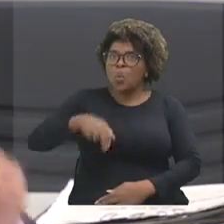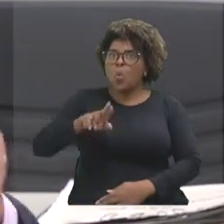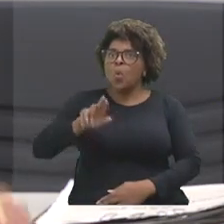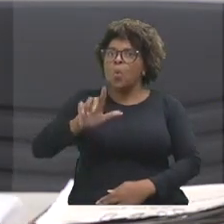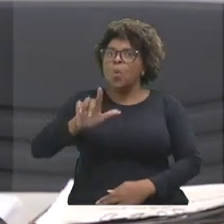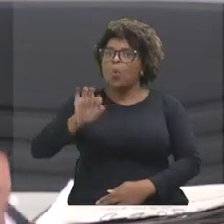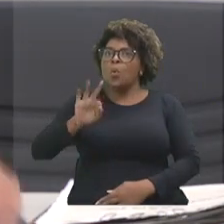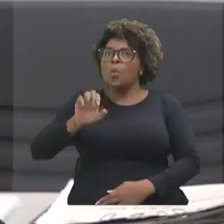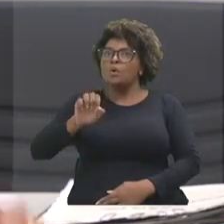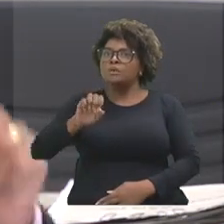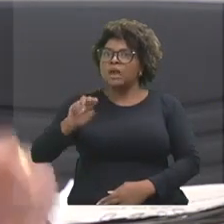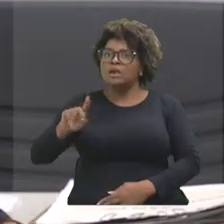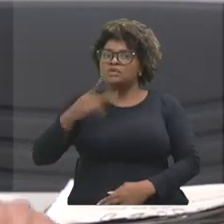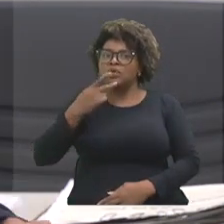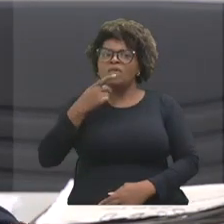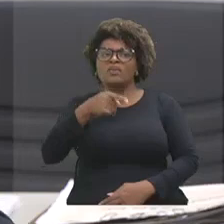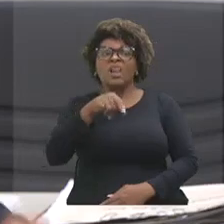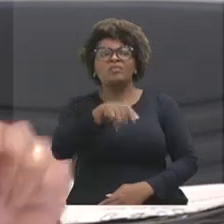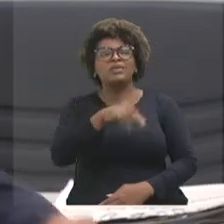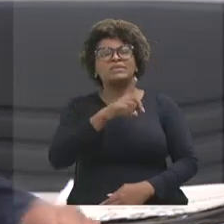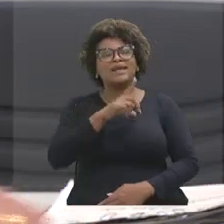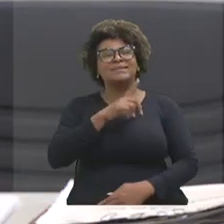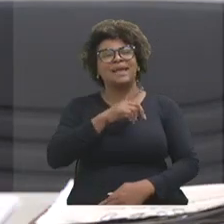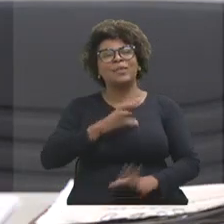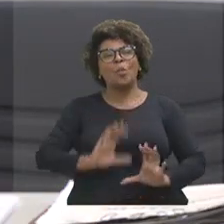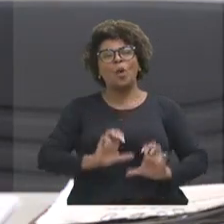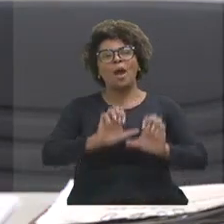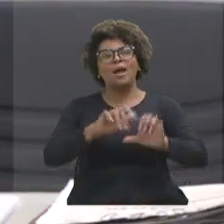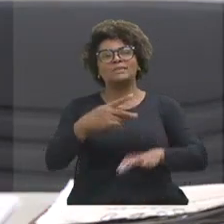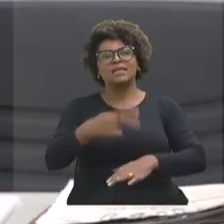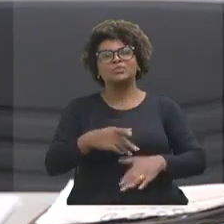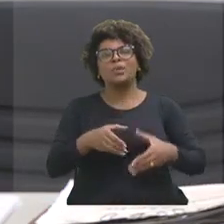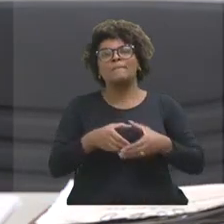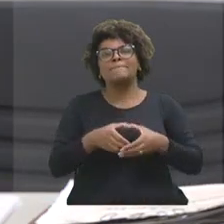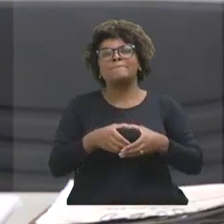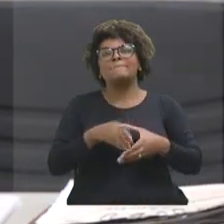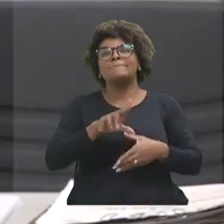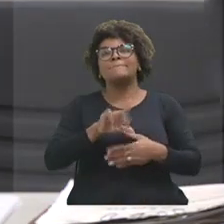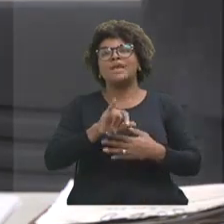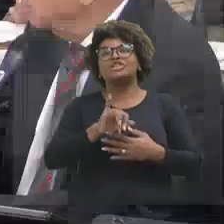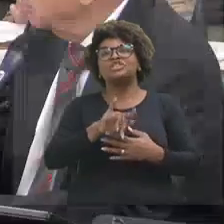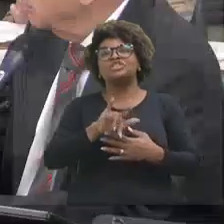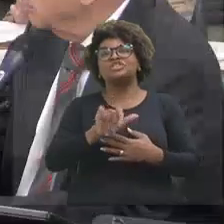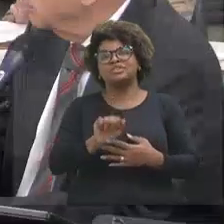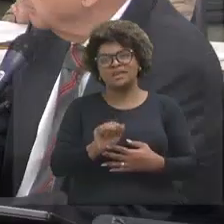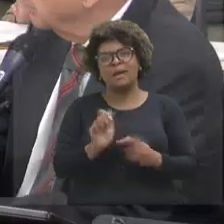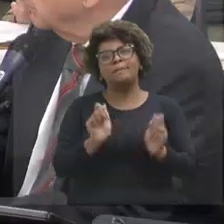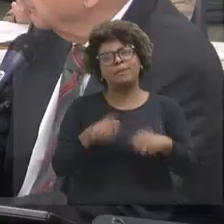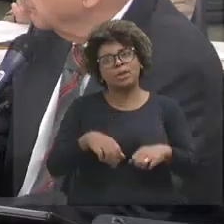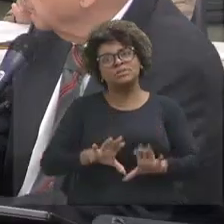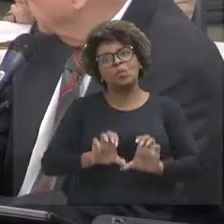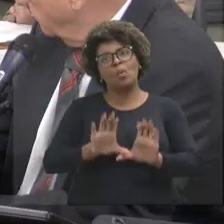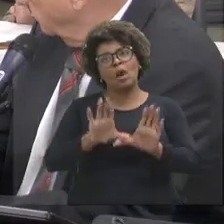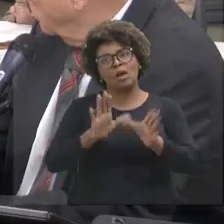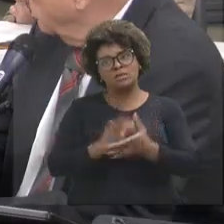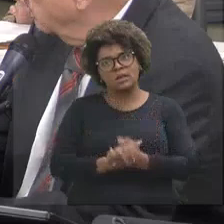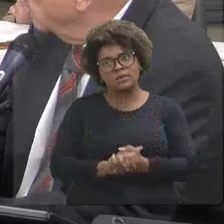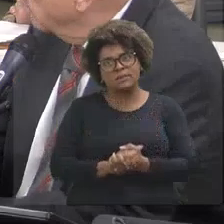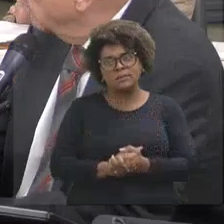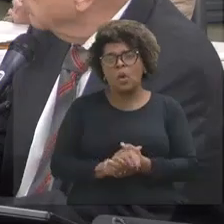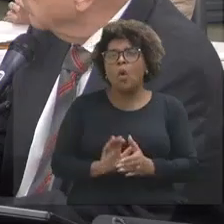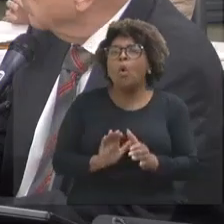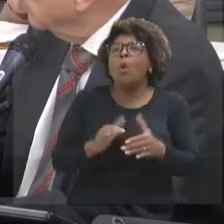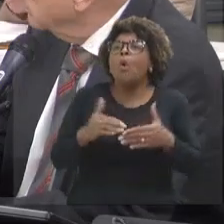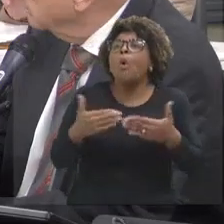lesão expansiva uma massa na bexiga provavelmente é um tumor onde é que esse paciente vai esclarecer